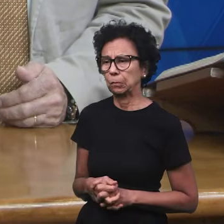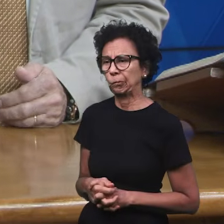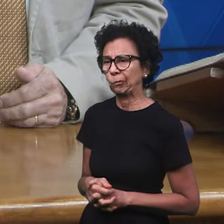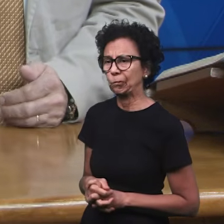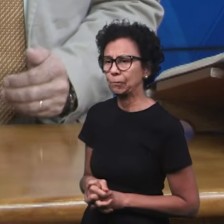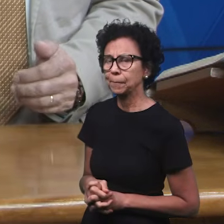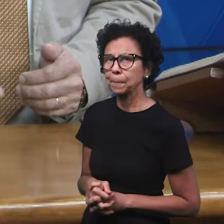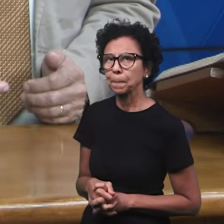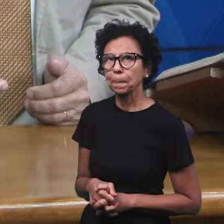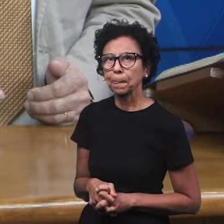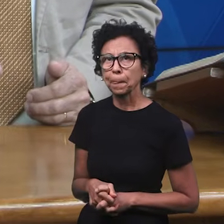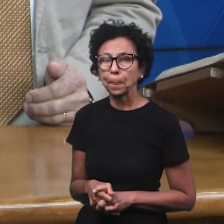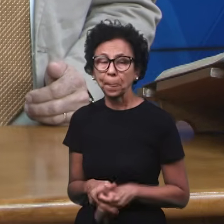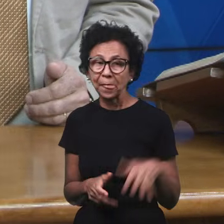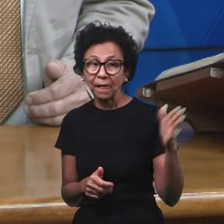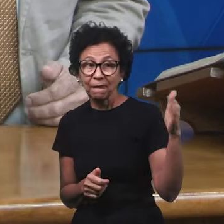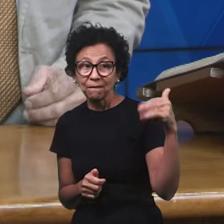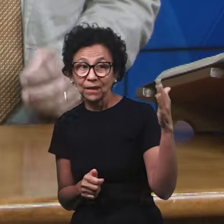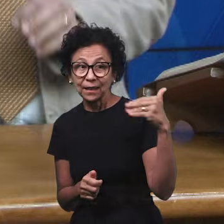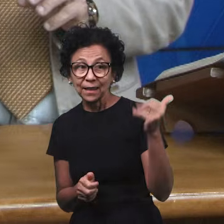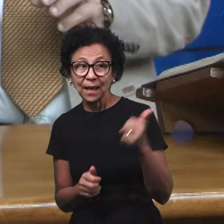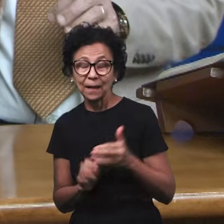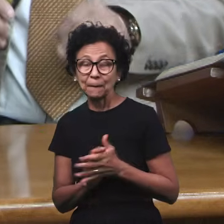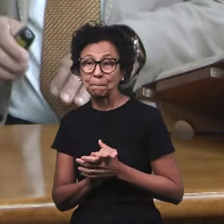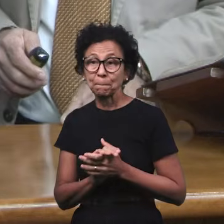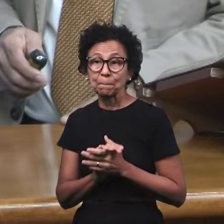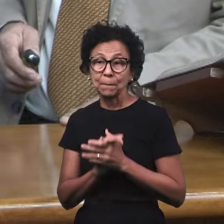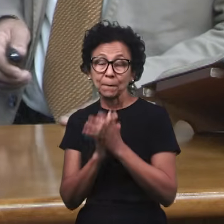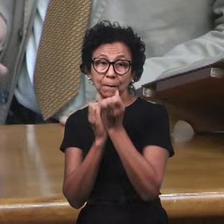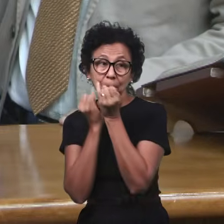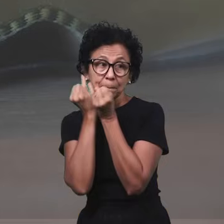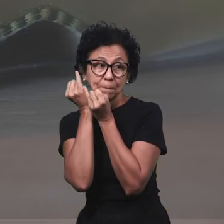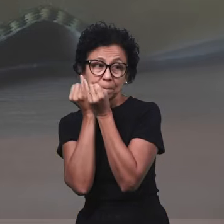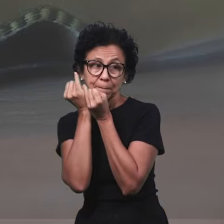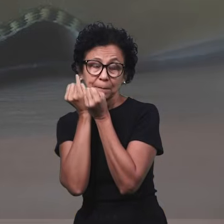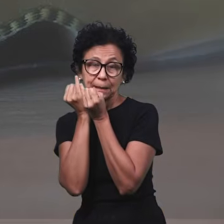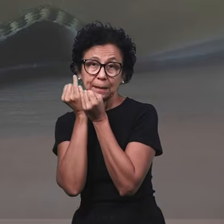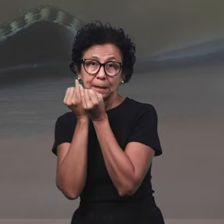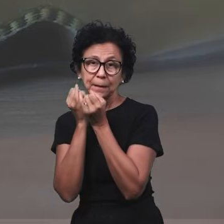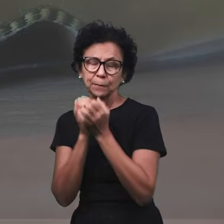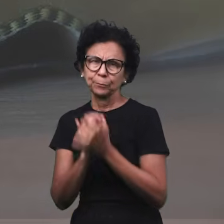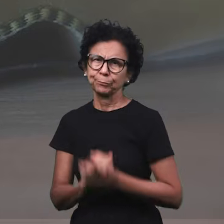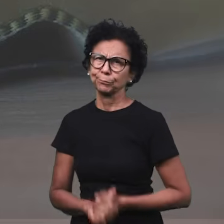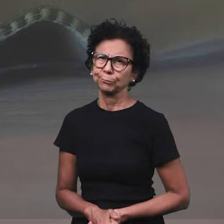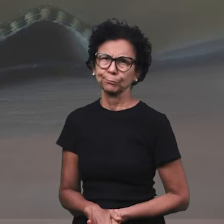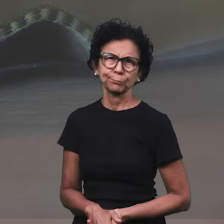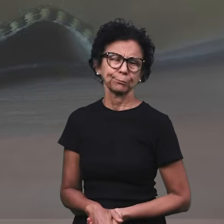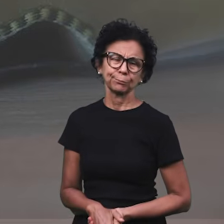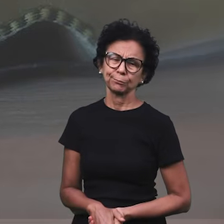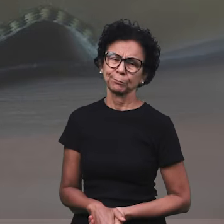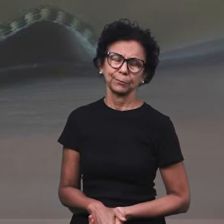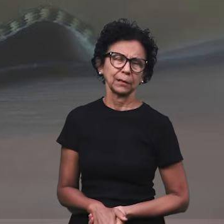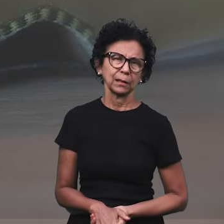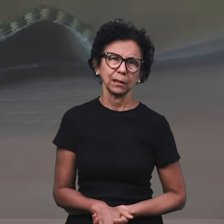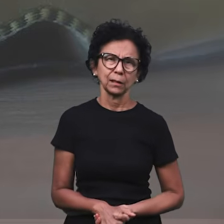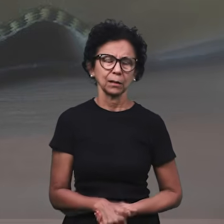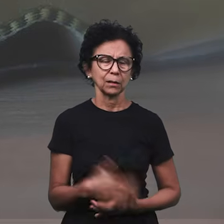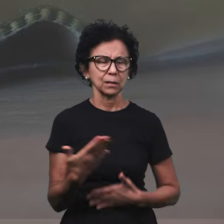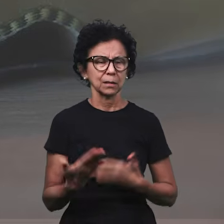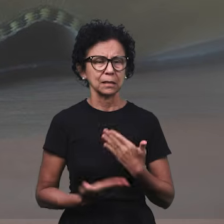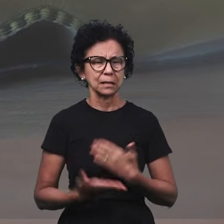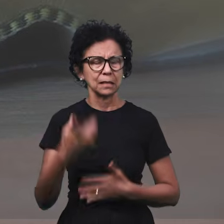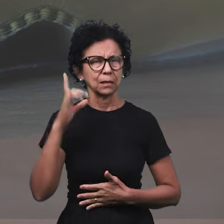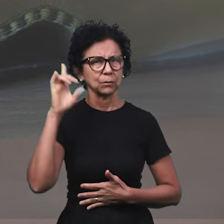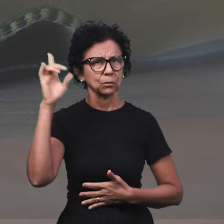fazer comentários depreciativos sobre A, sobre B. Olha, evite isso. O que a palavra diz aqui? Ao servo do Senhor não